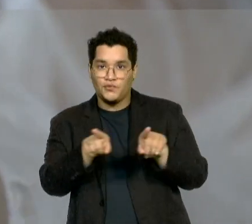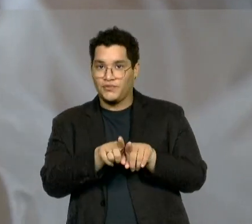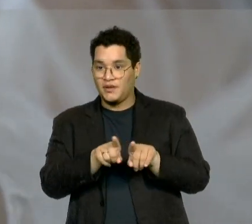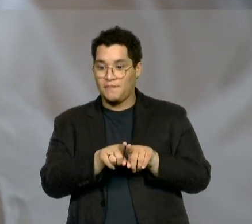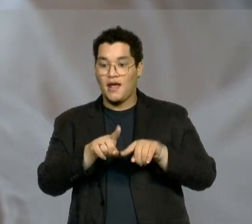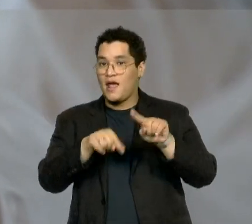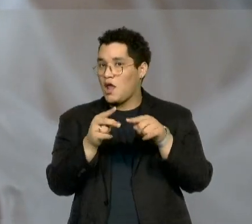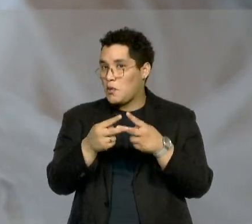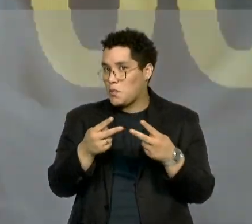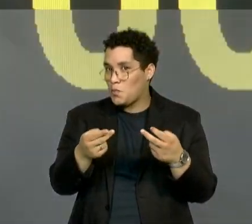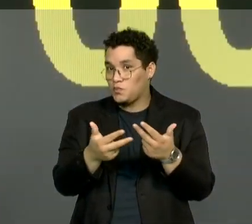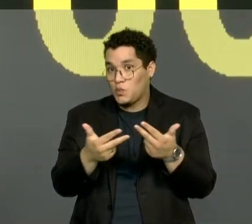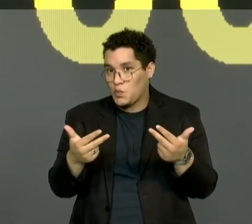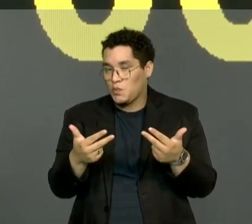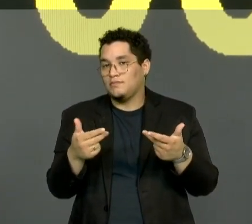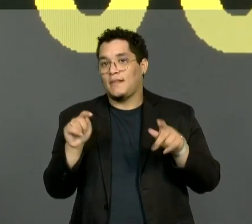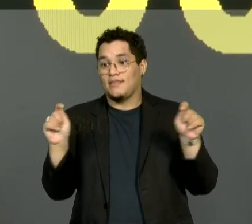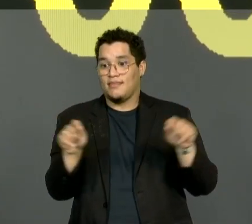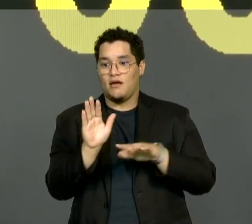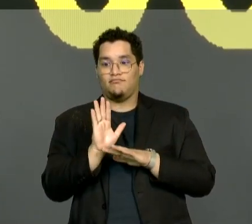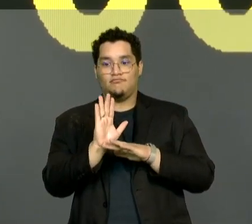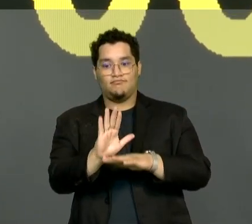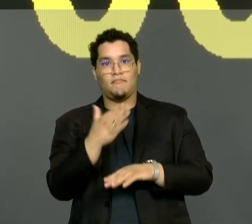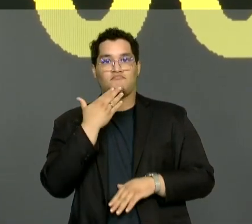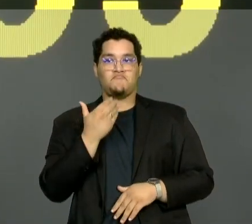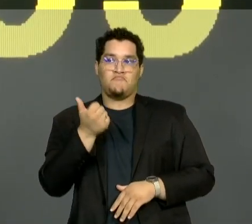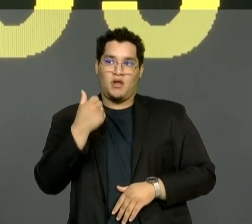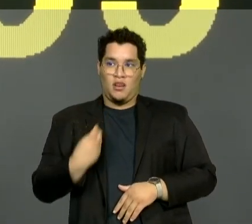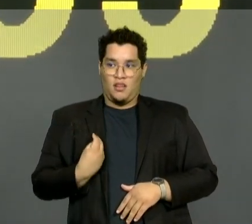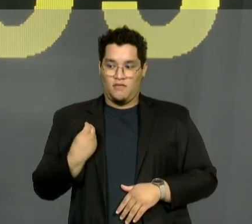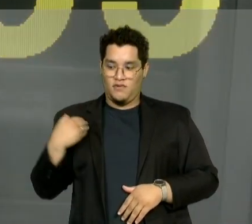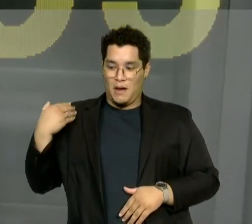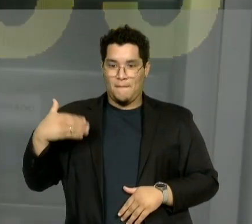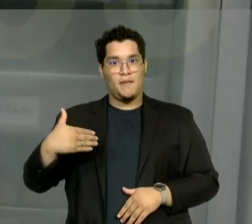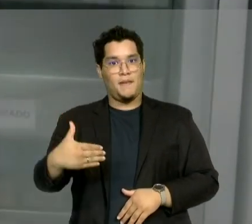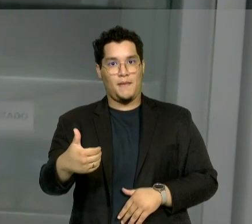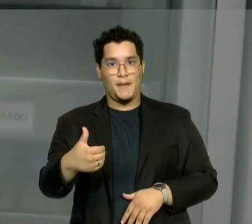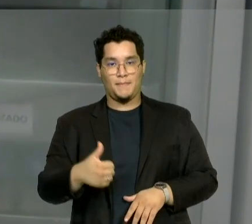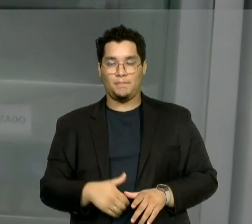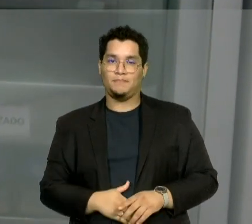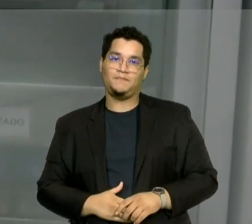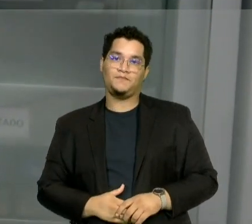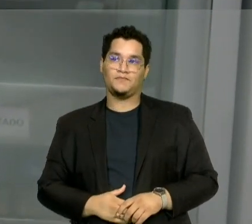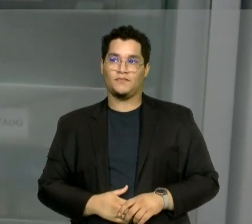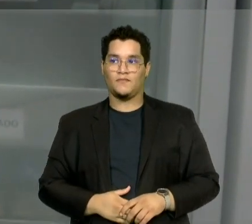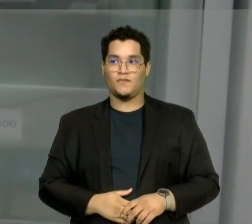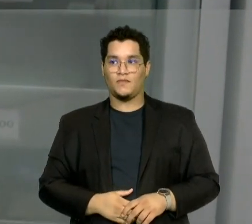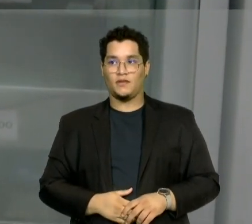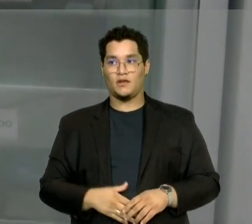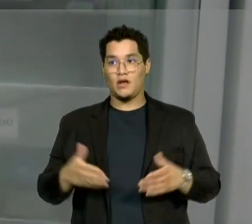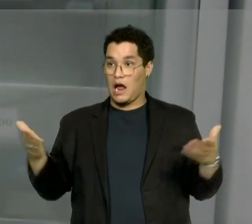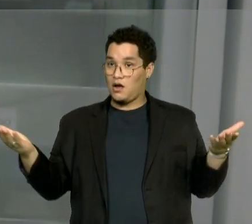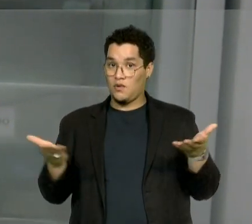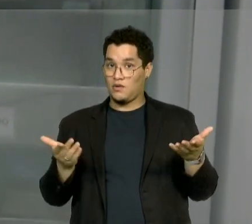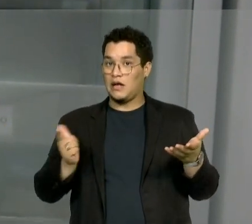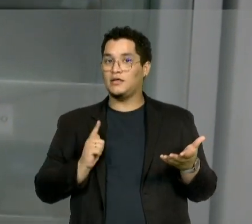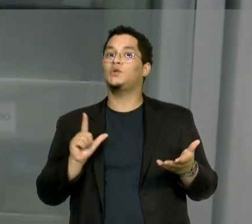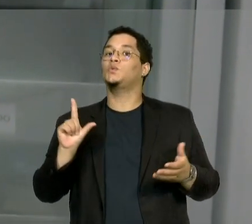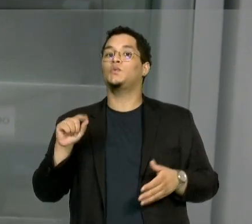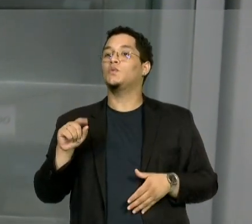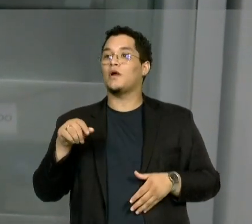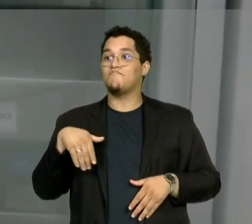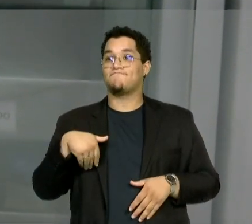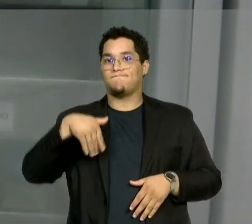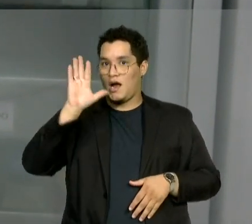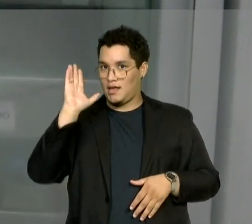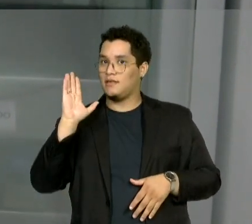necessários para que mais mães possam contribuir para essa causa tão nobre. Com a crescente demanda por leite materno em